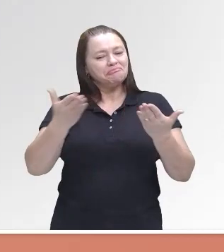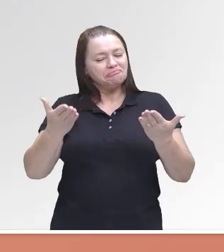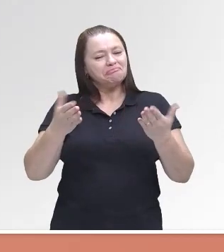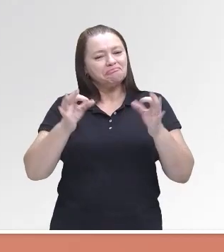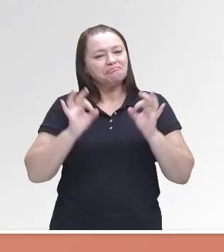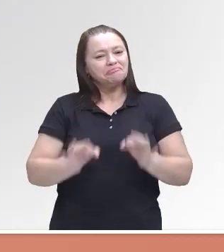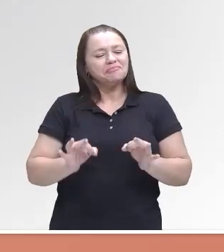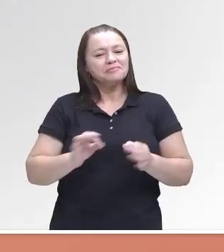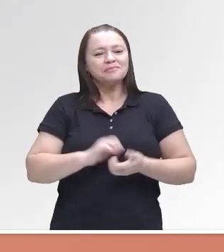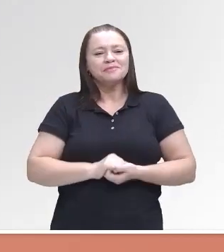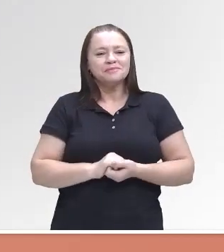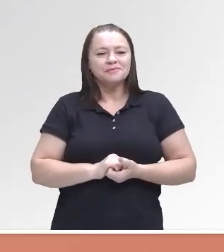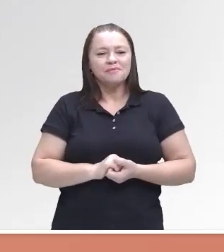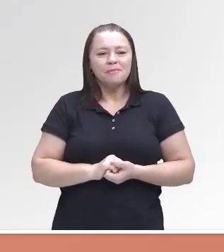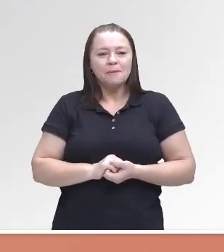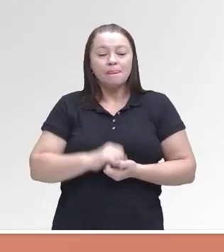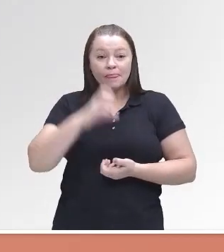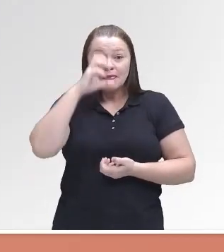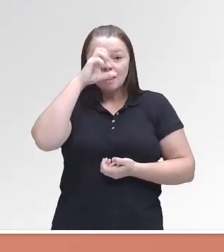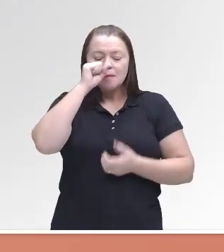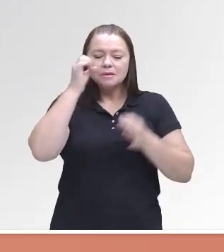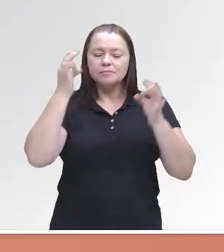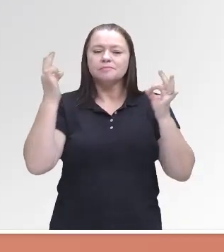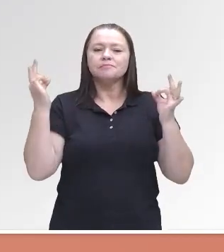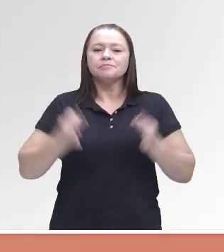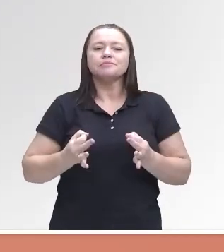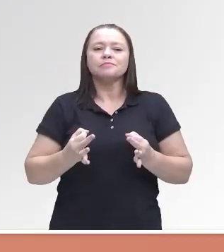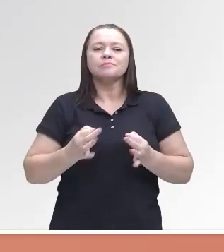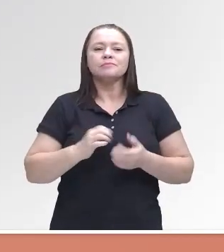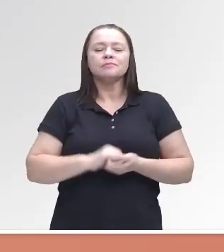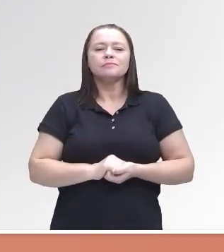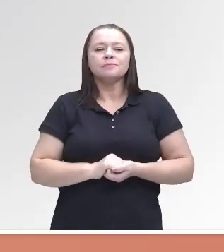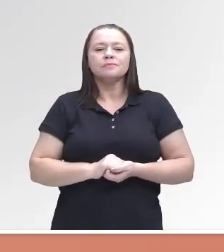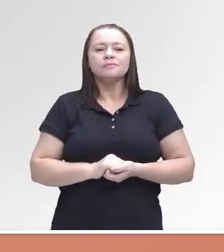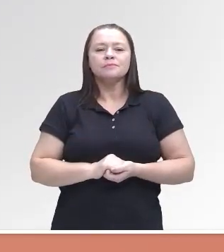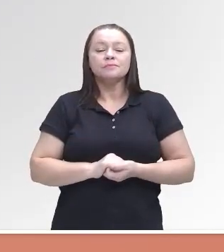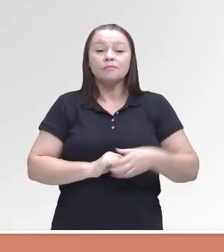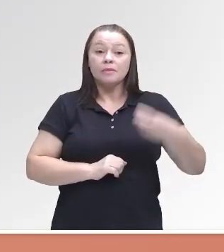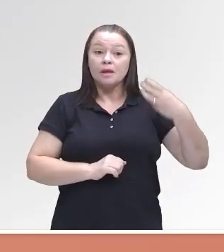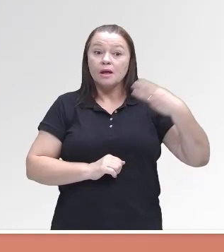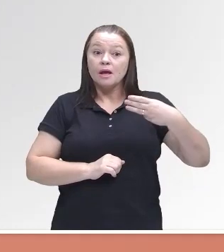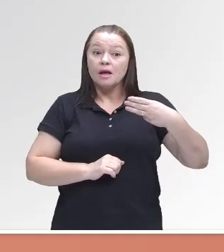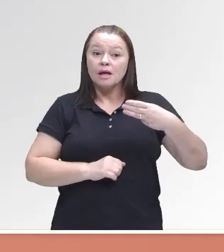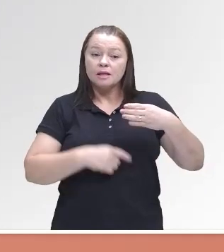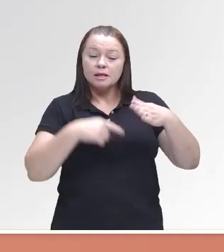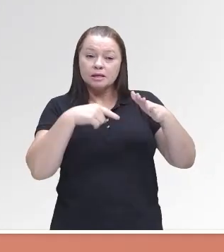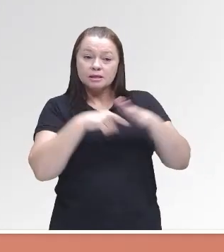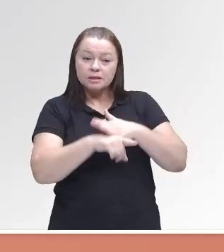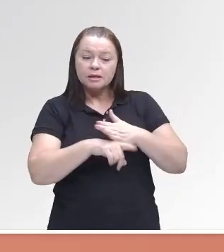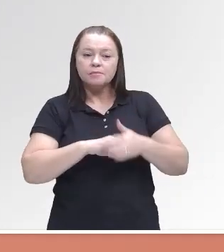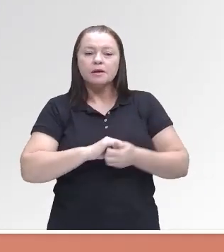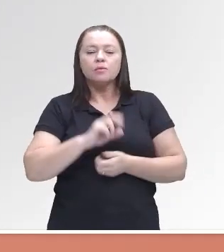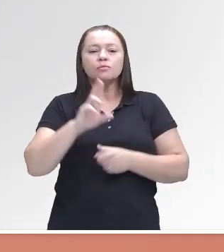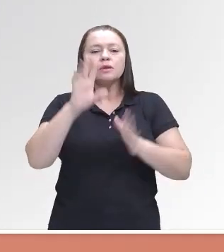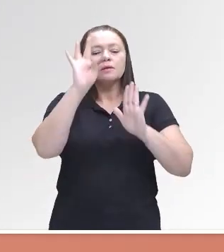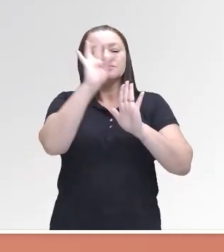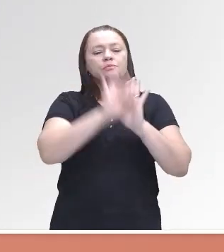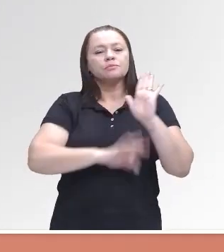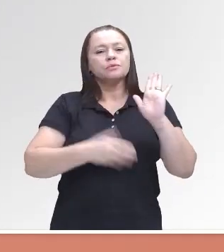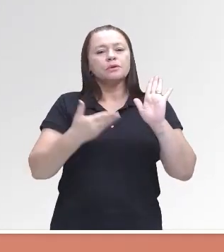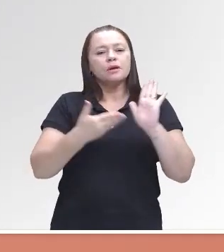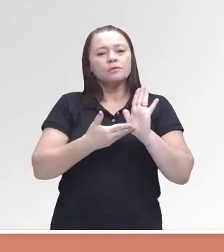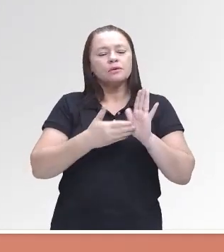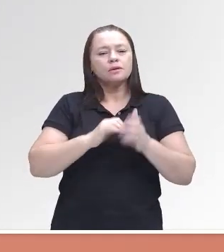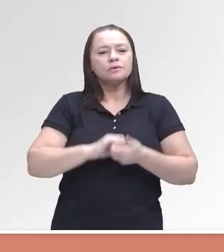aí, crianças. Aprenderam direitinho. Questão número 3, eu trouxe esse texto. Peteca. Vamos ler mais uma